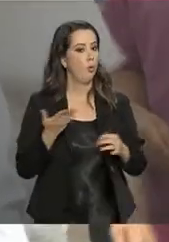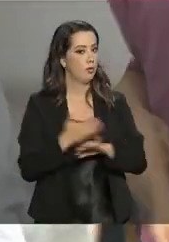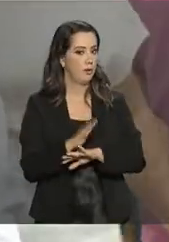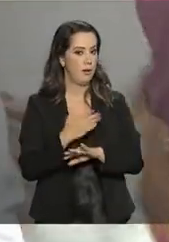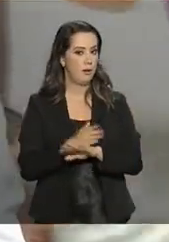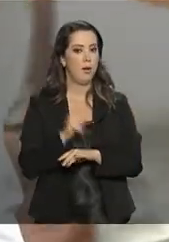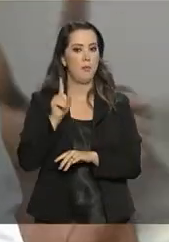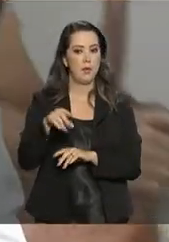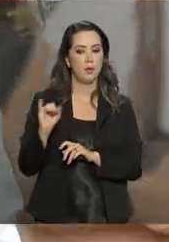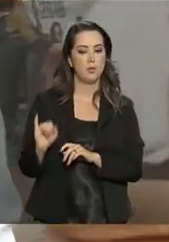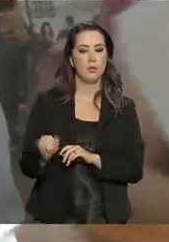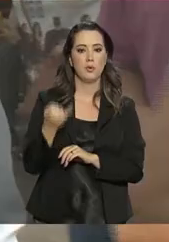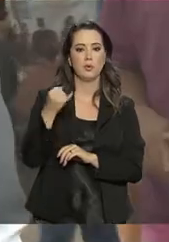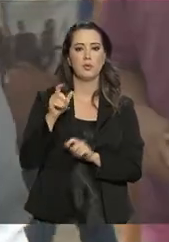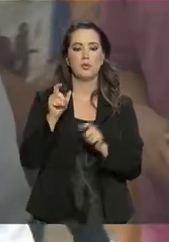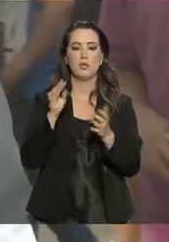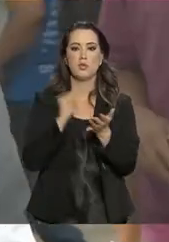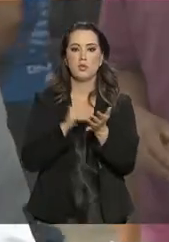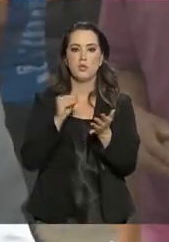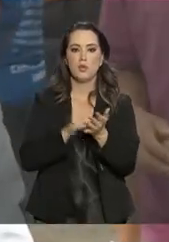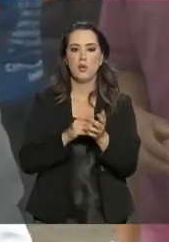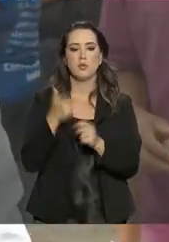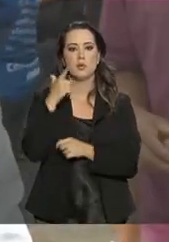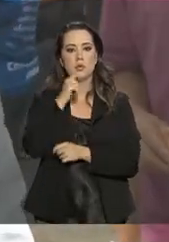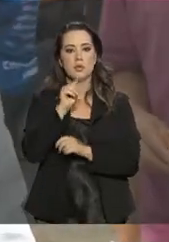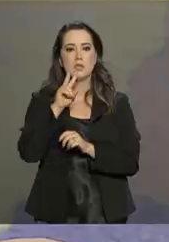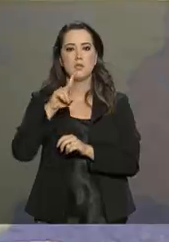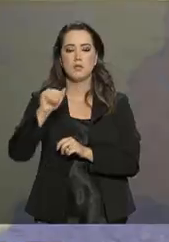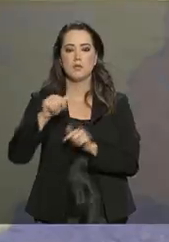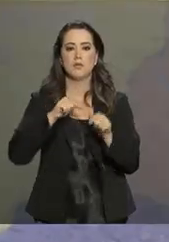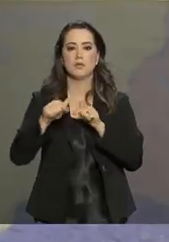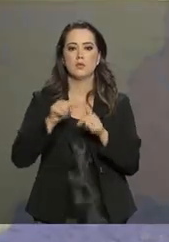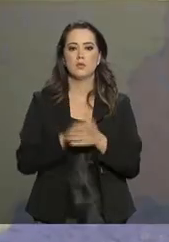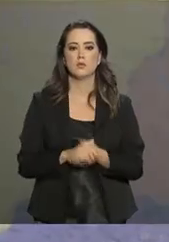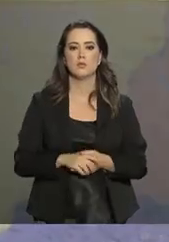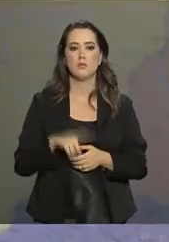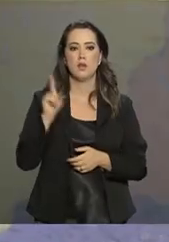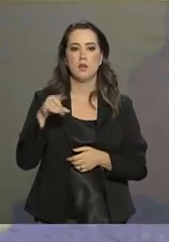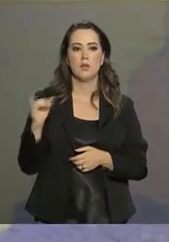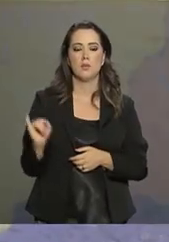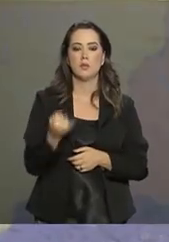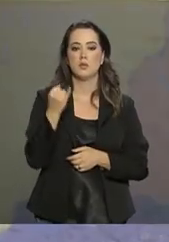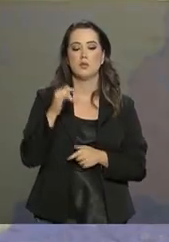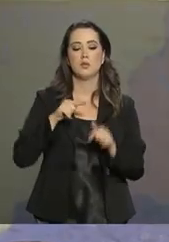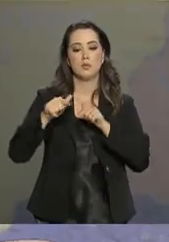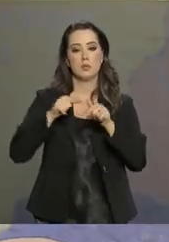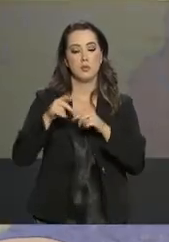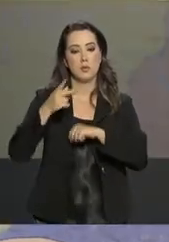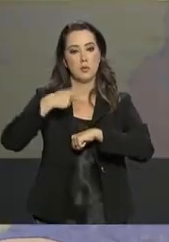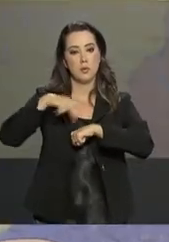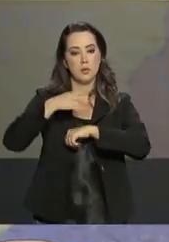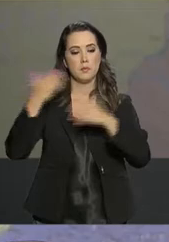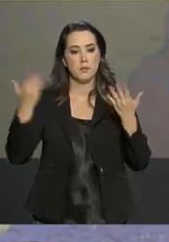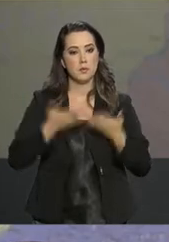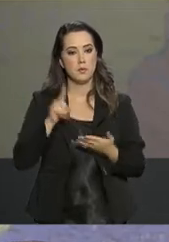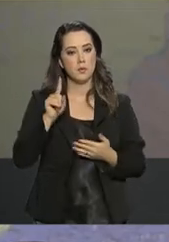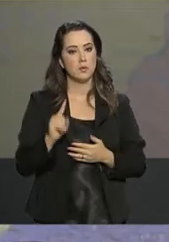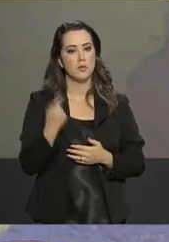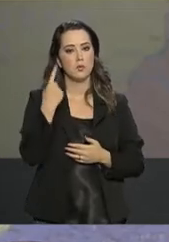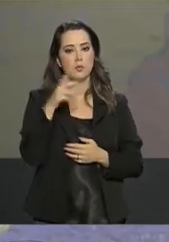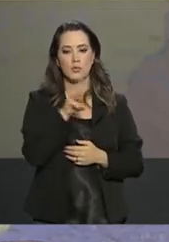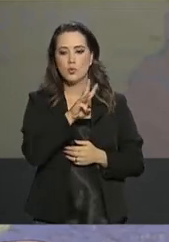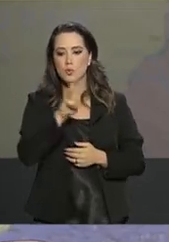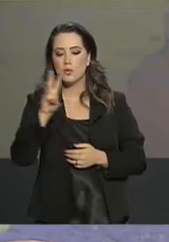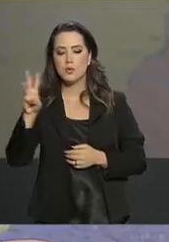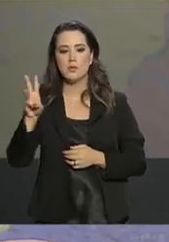pode ser o que faltava para conquistar uma vaga é uma grande oportunidade e hoje no país é uma das únicas plataformas